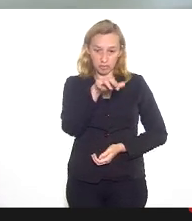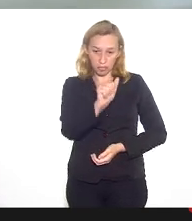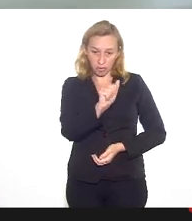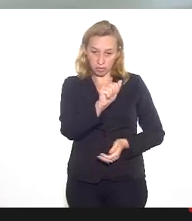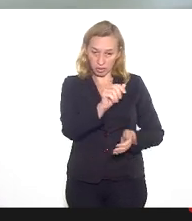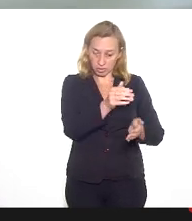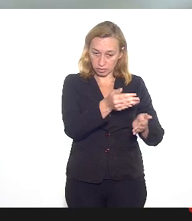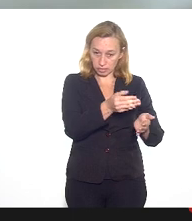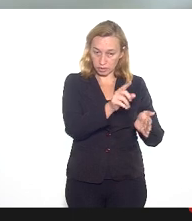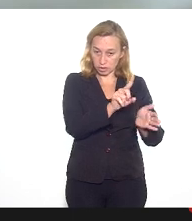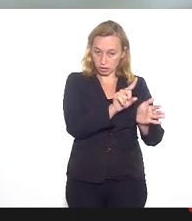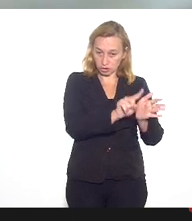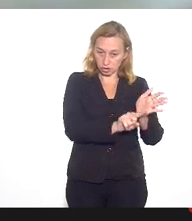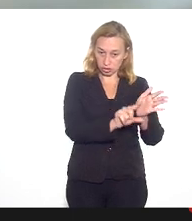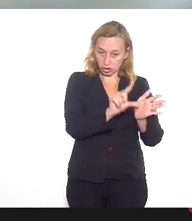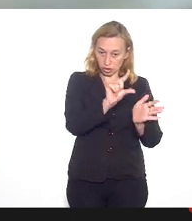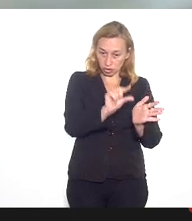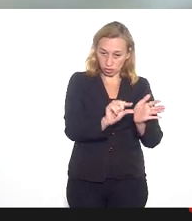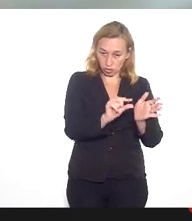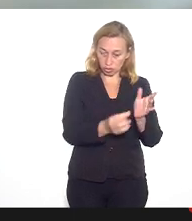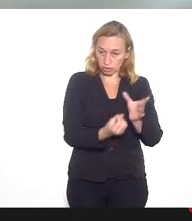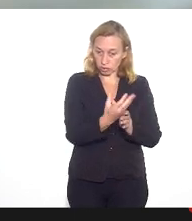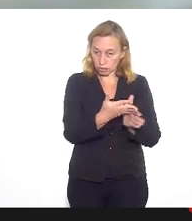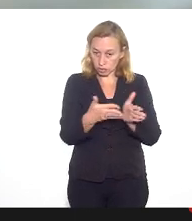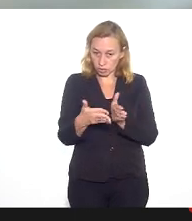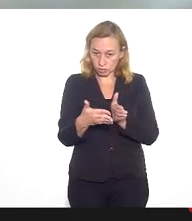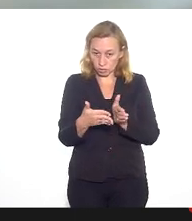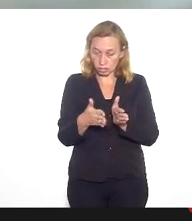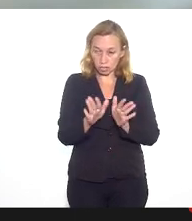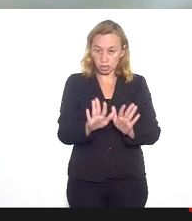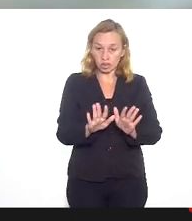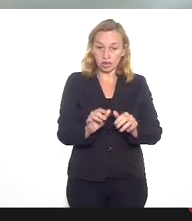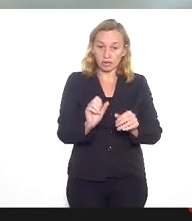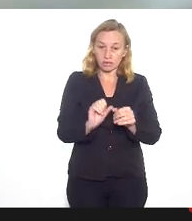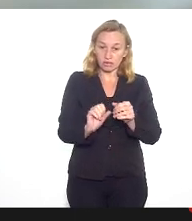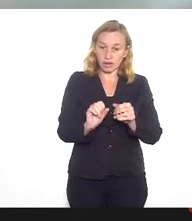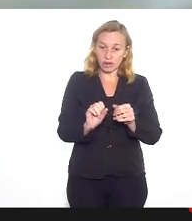e o faz de forma exorbitante.